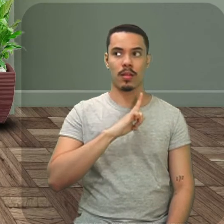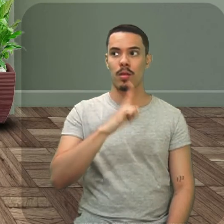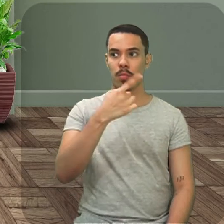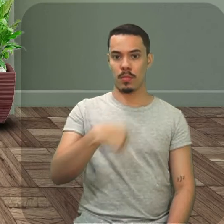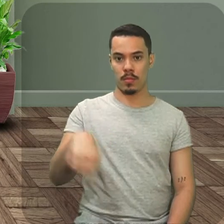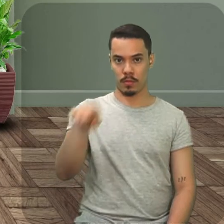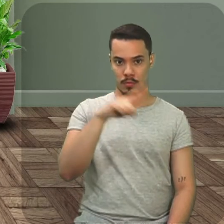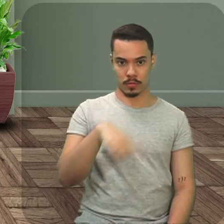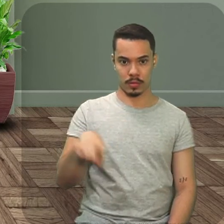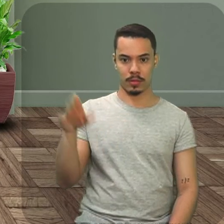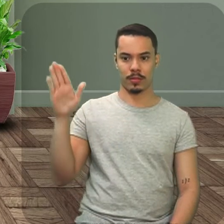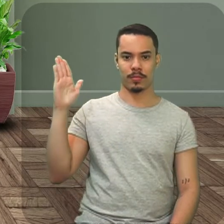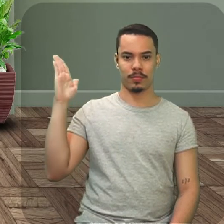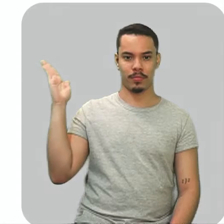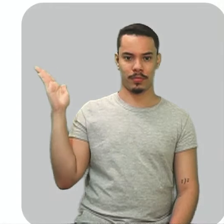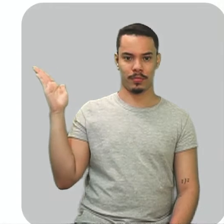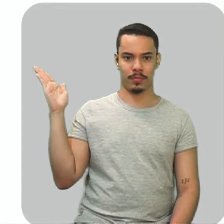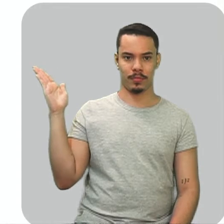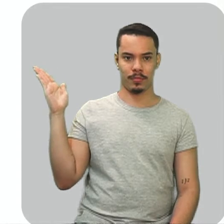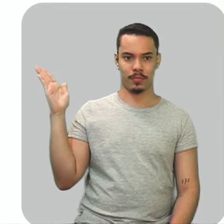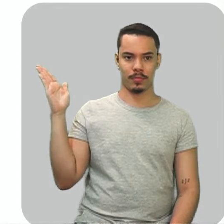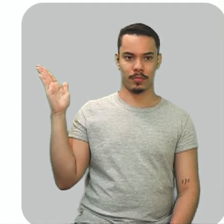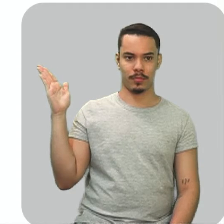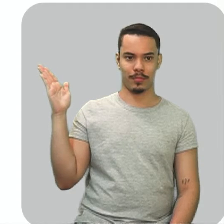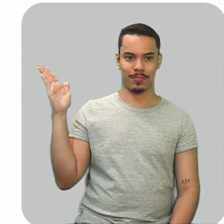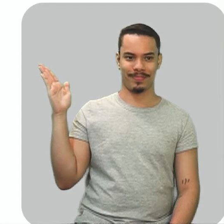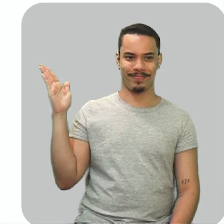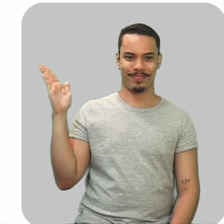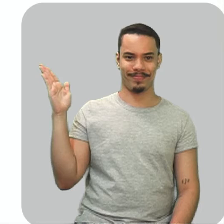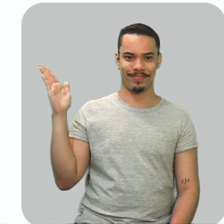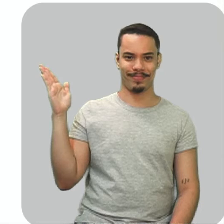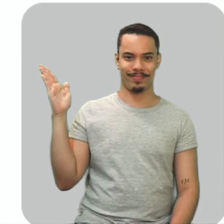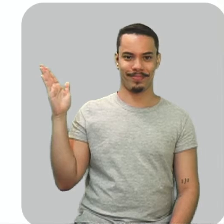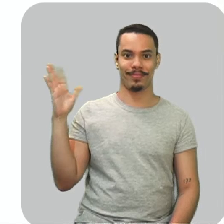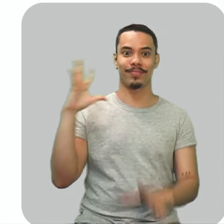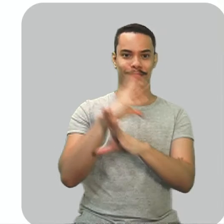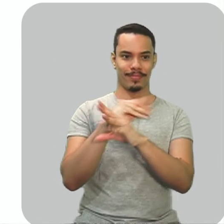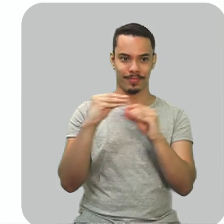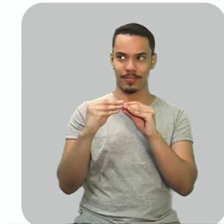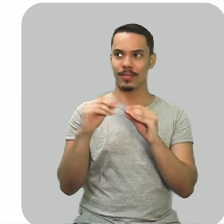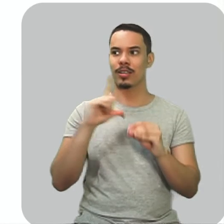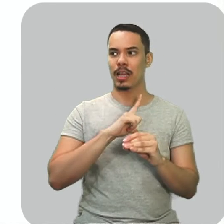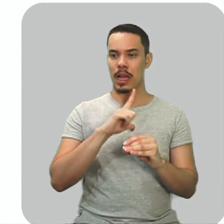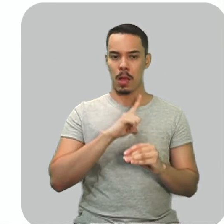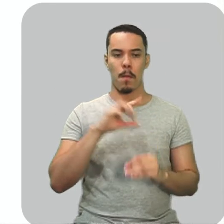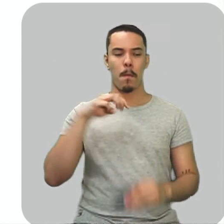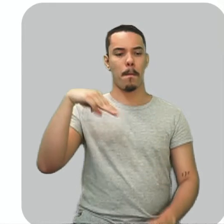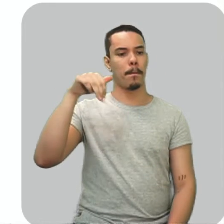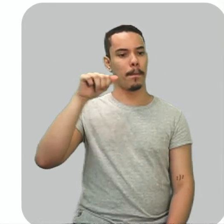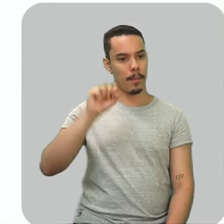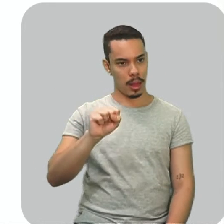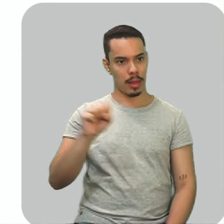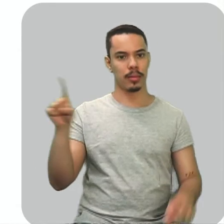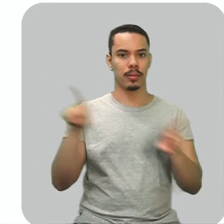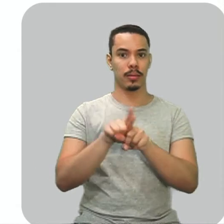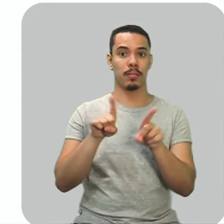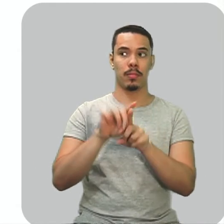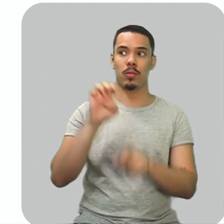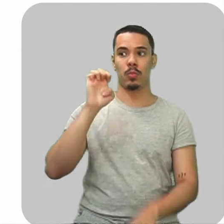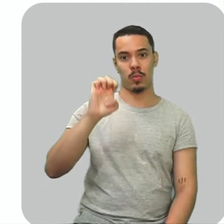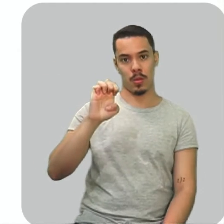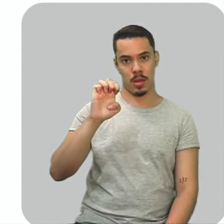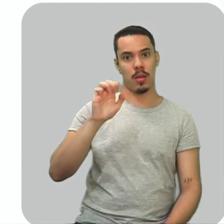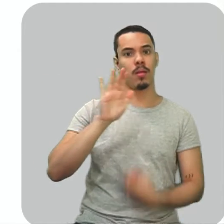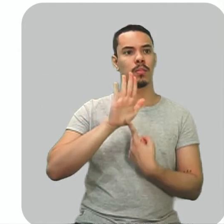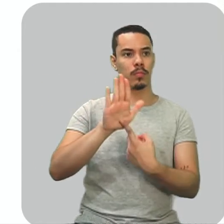vocês a polissemia das conjunções aqui ó eu trouxe o mais e trouxe Way